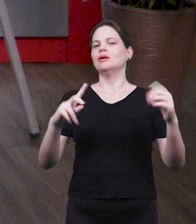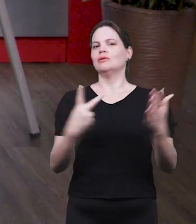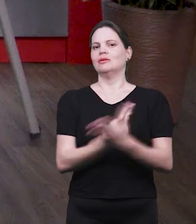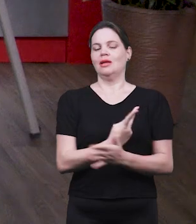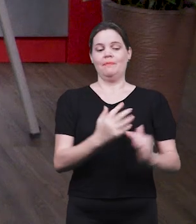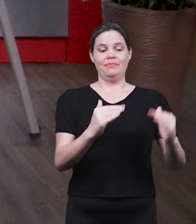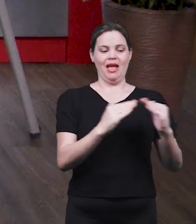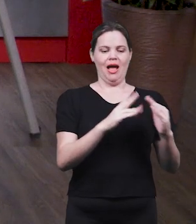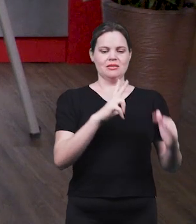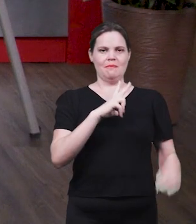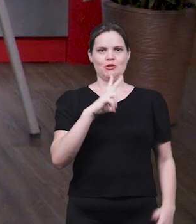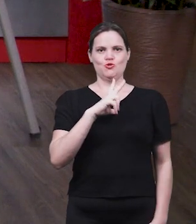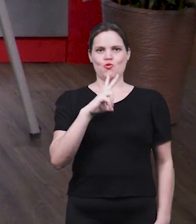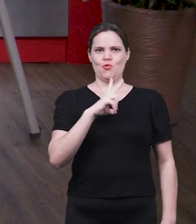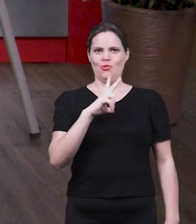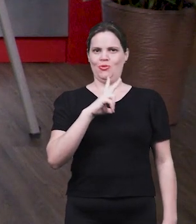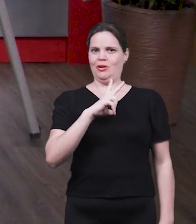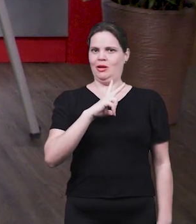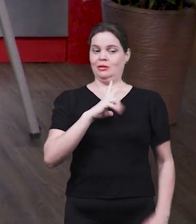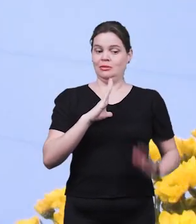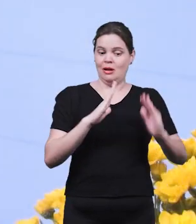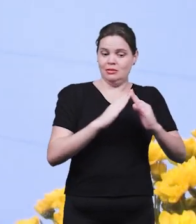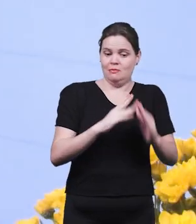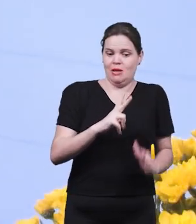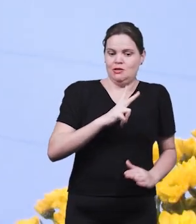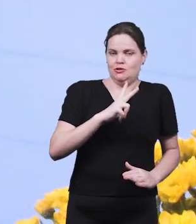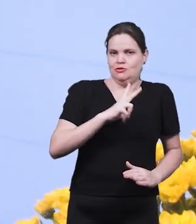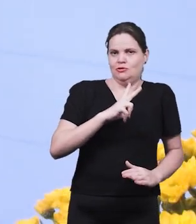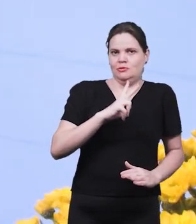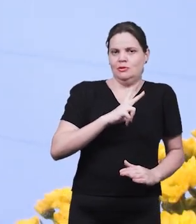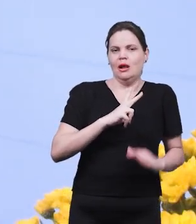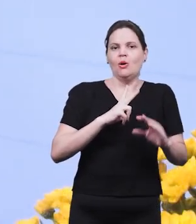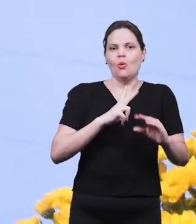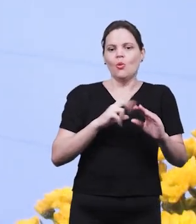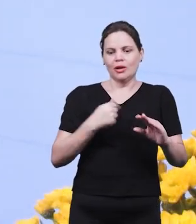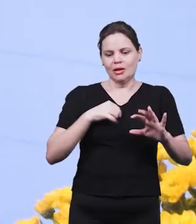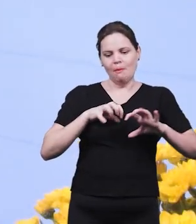particulares que ocupam essas áreas, bens da União,